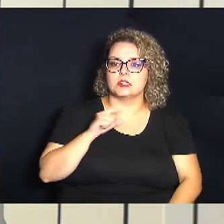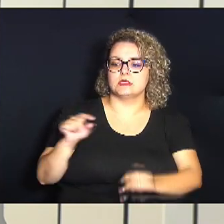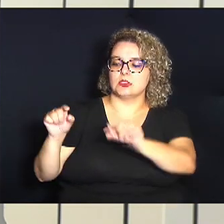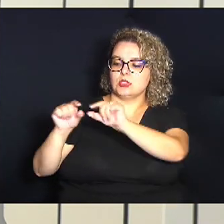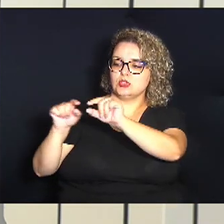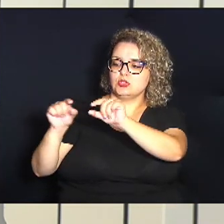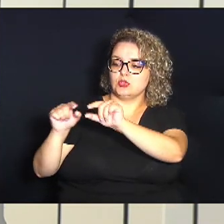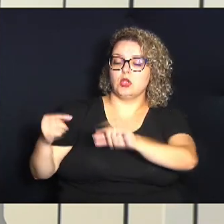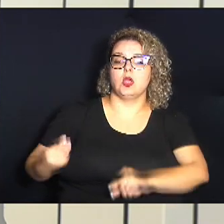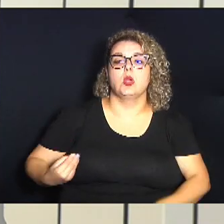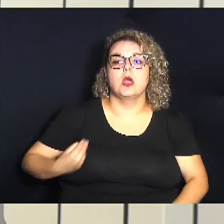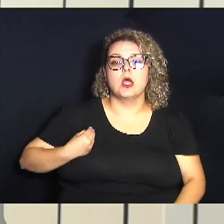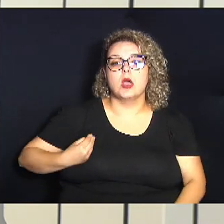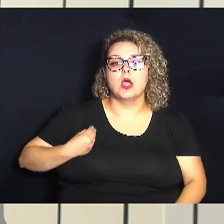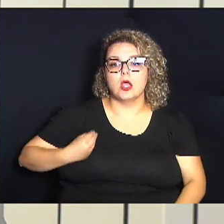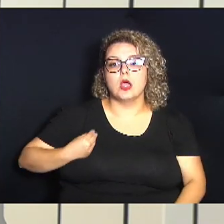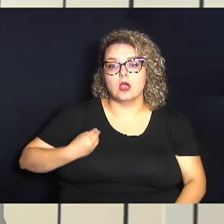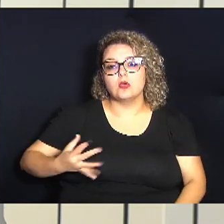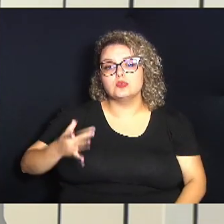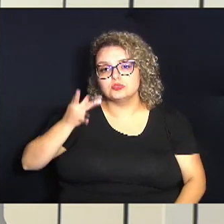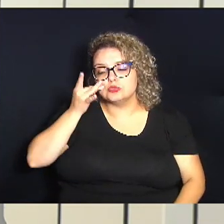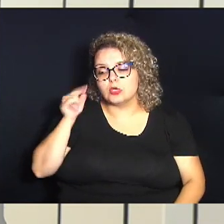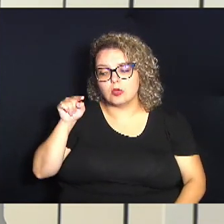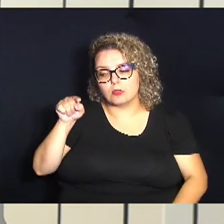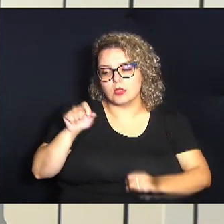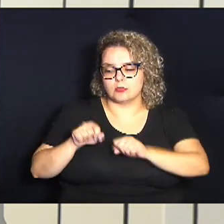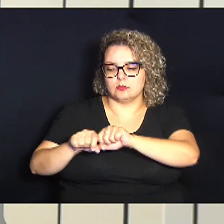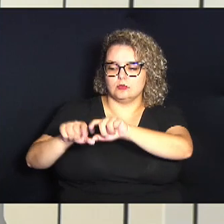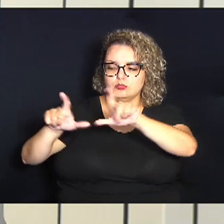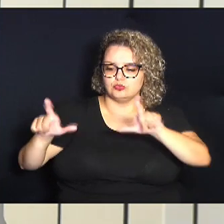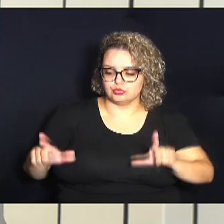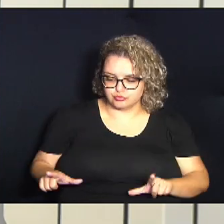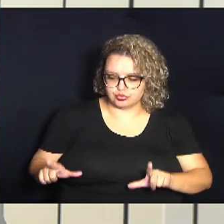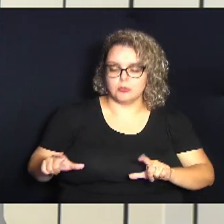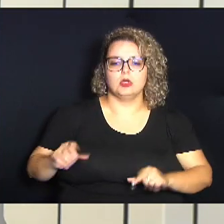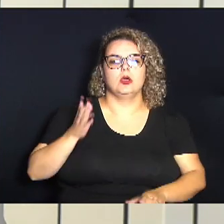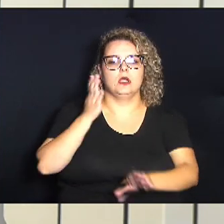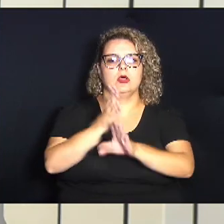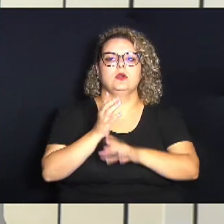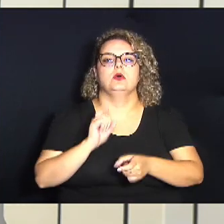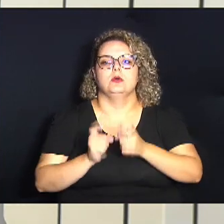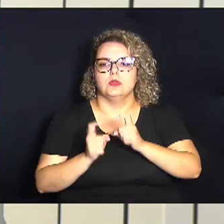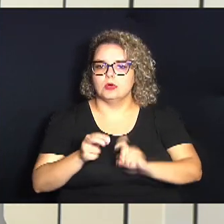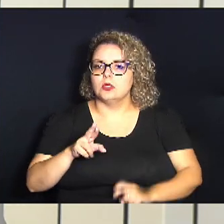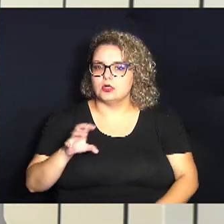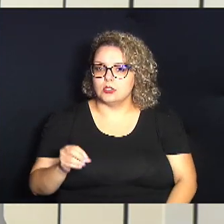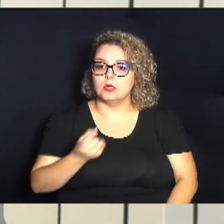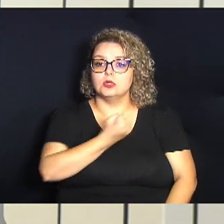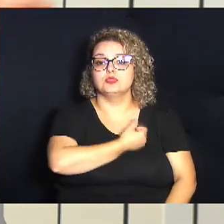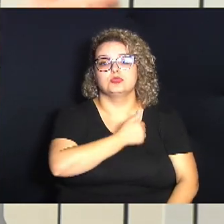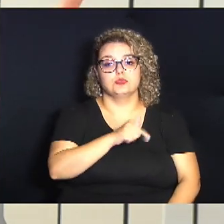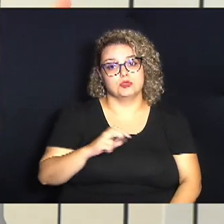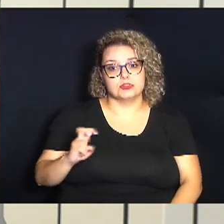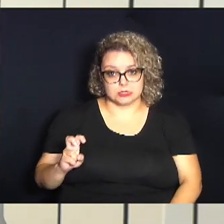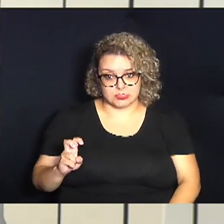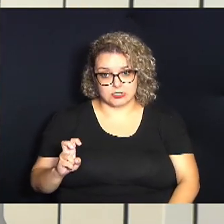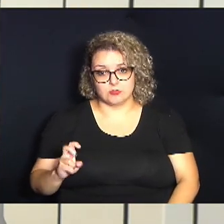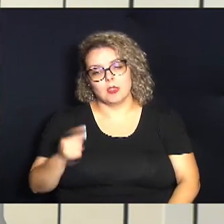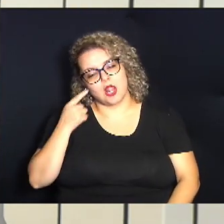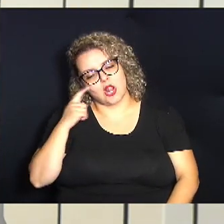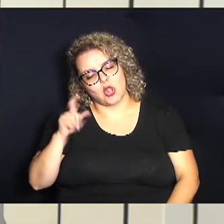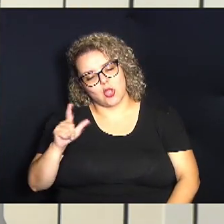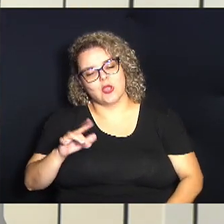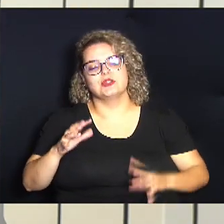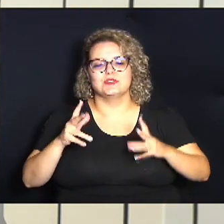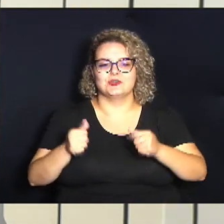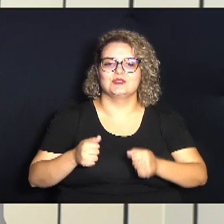youtube.com/TV Câmara Campinas, tem uma aba lá escrito ao vivo, você clica e encontra a reunião ordinária de número 75 e, claro, que